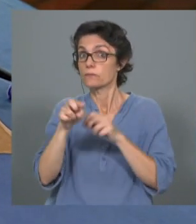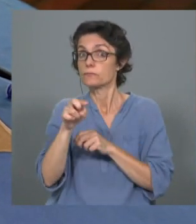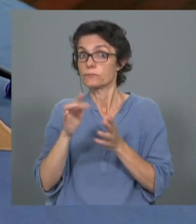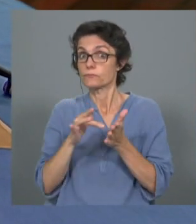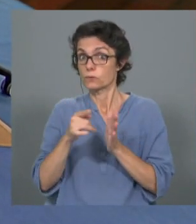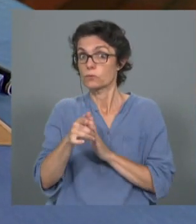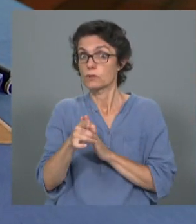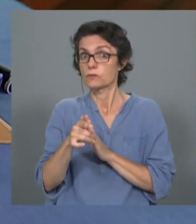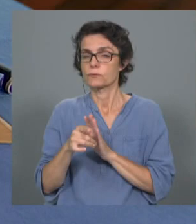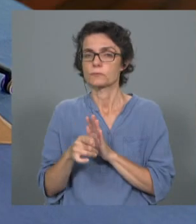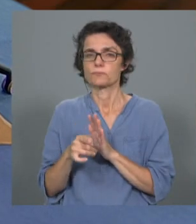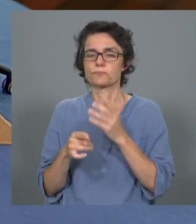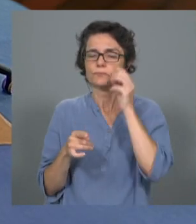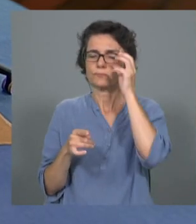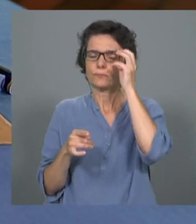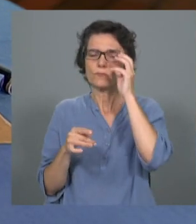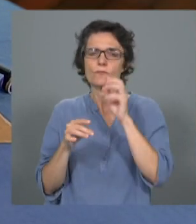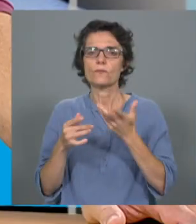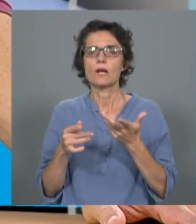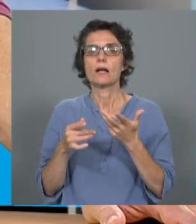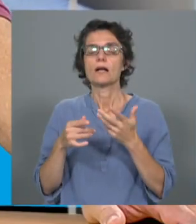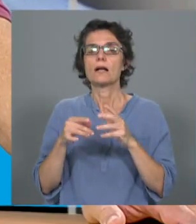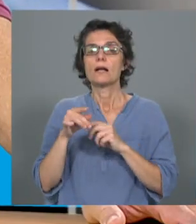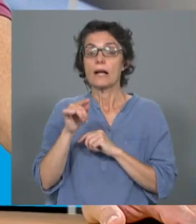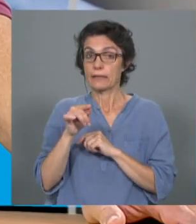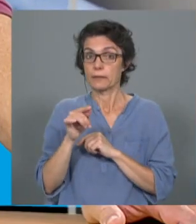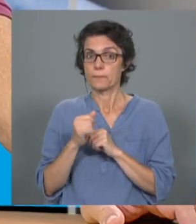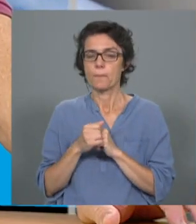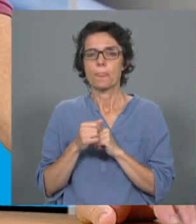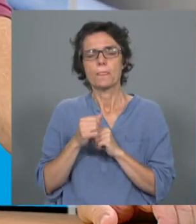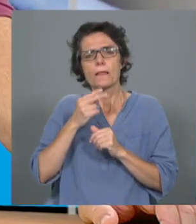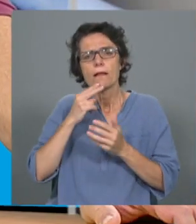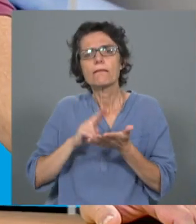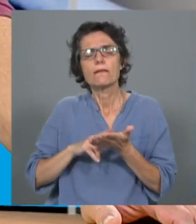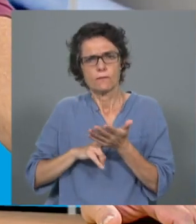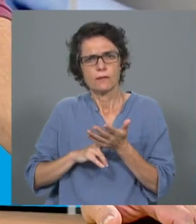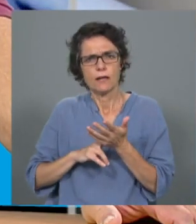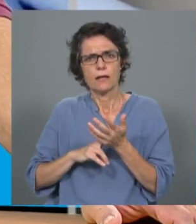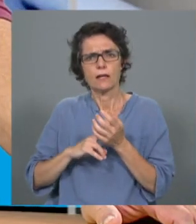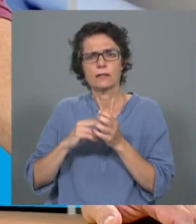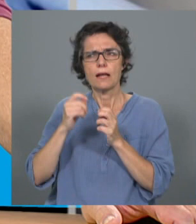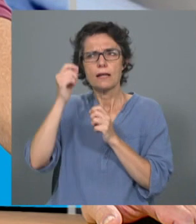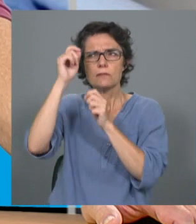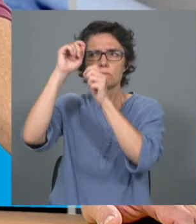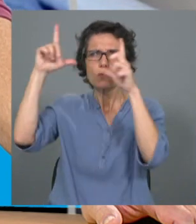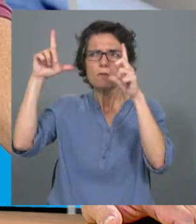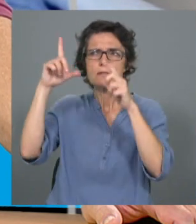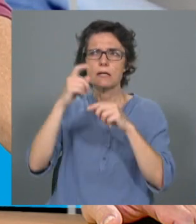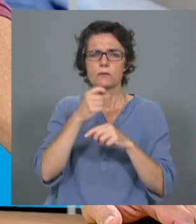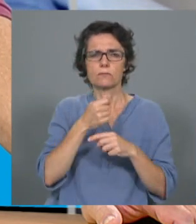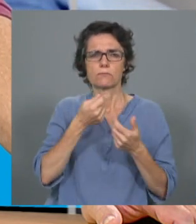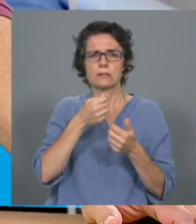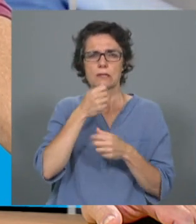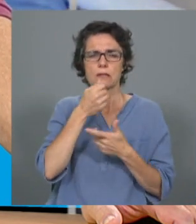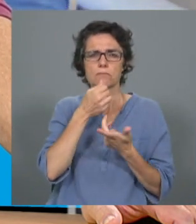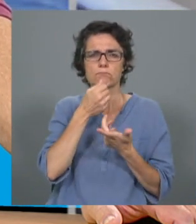portanto, não ficar exasperados, ter paciência. Mas a verdade é que há outras duas dimensões da paciência